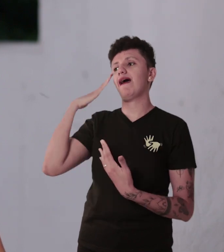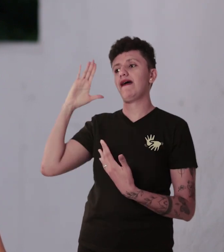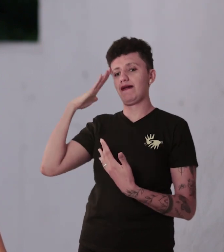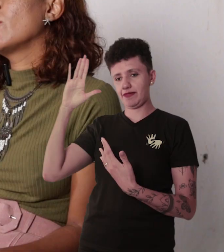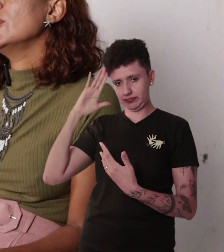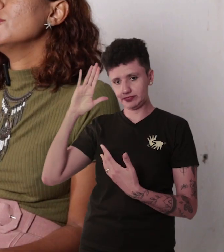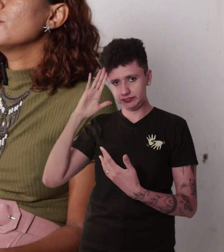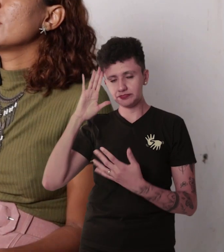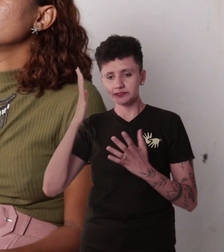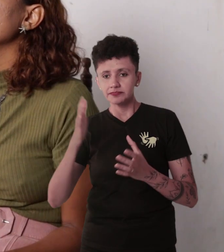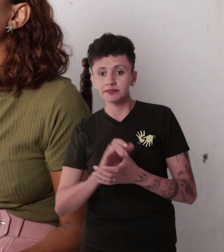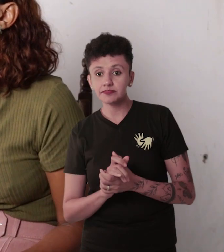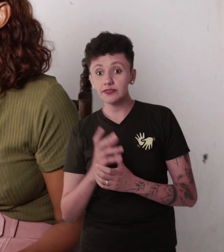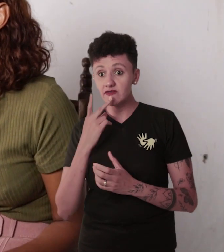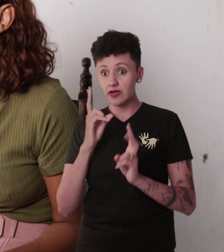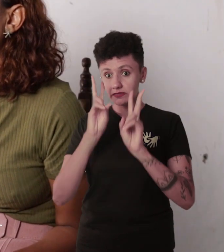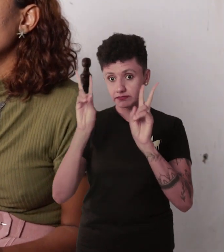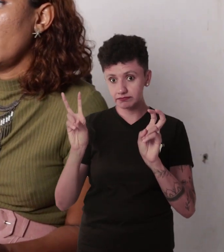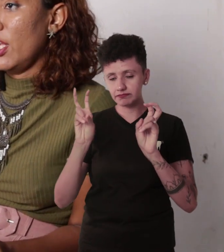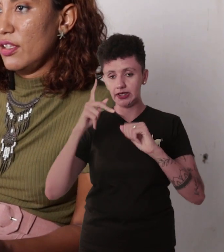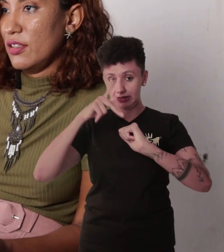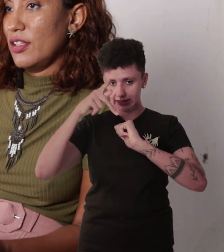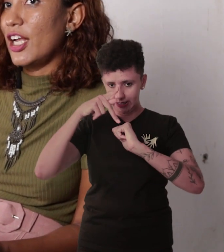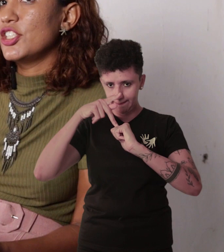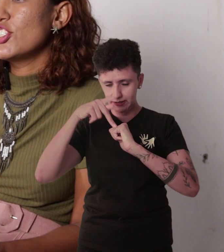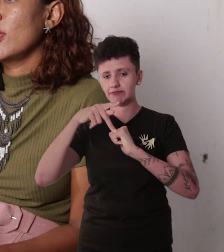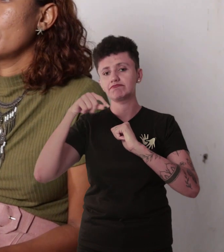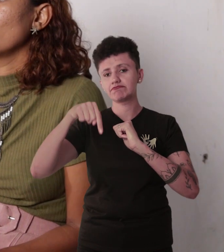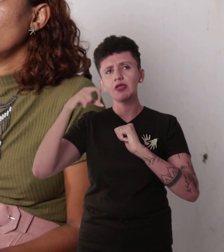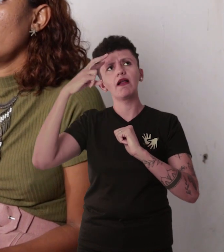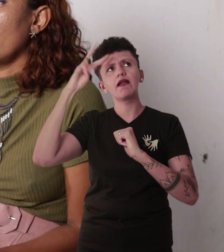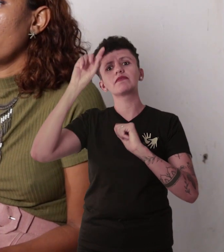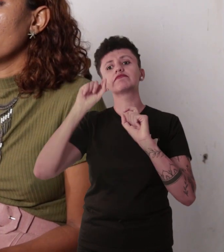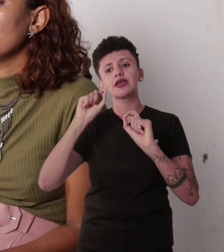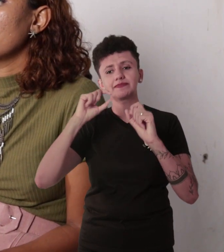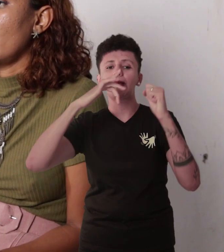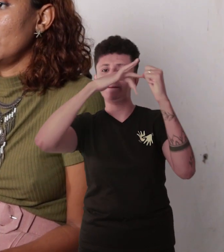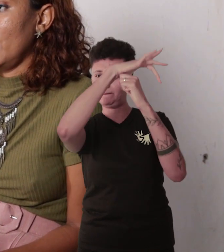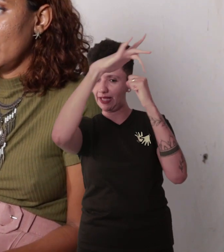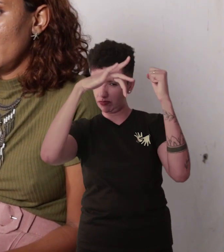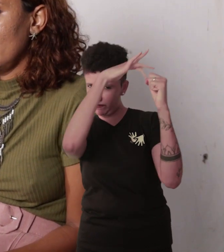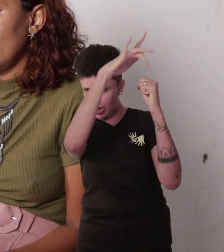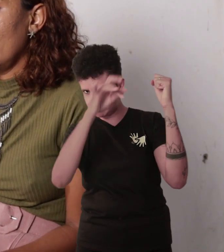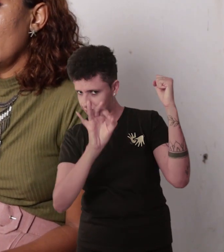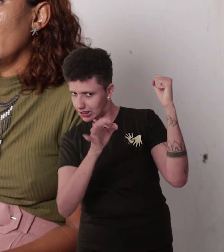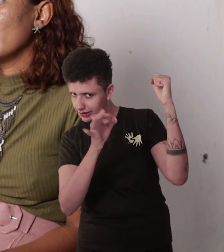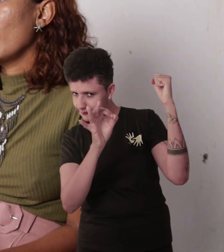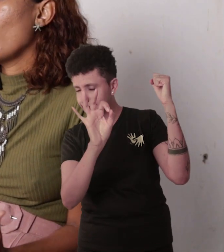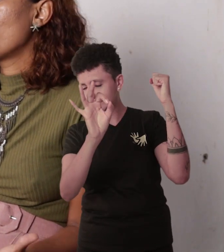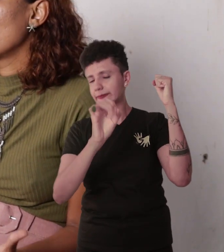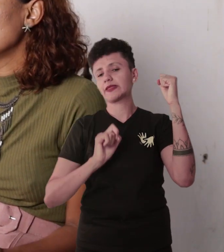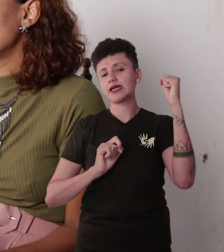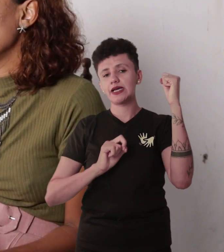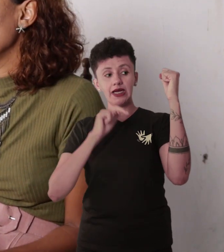conteúdos importantes. Quando a gente fala de Itapajé, a gente lembra do quê? Da Pedra do Frade, né?